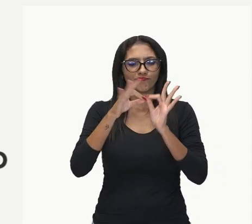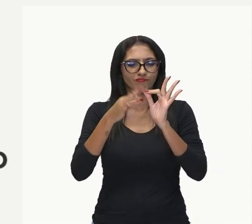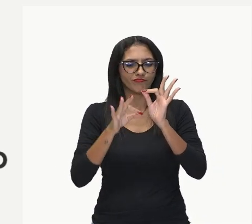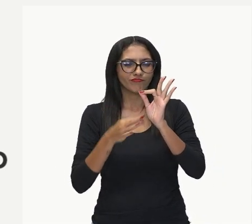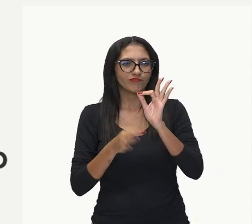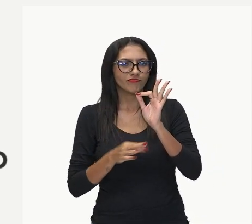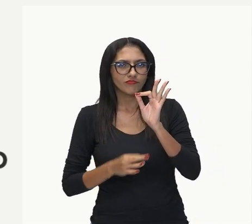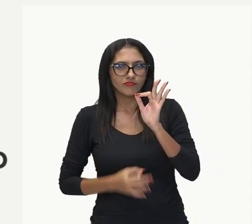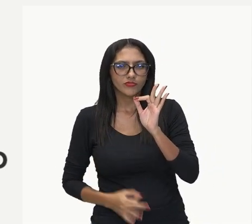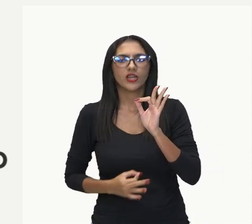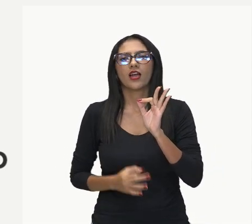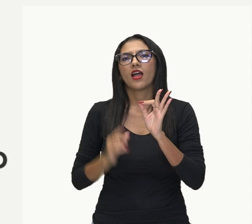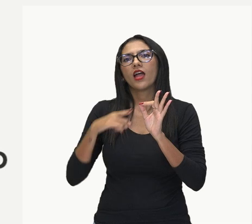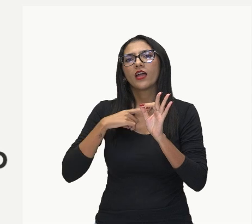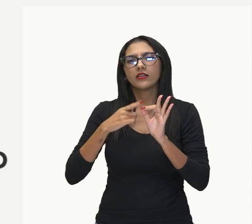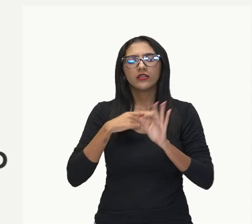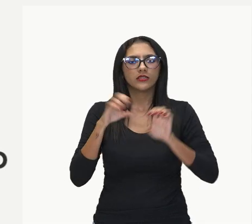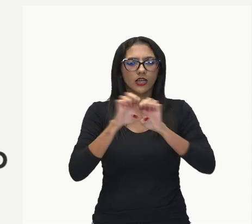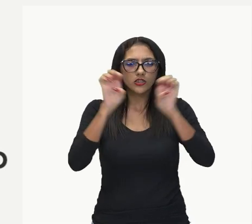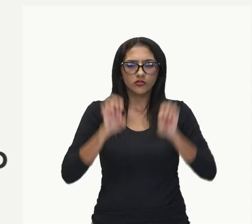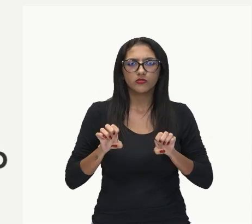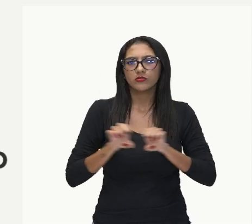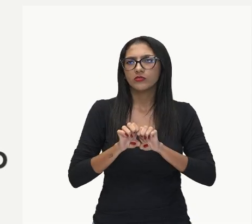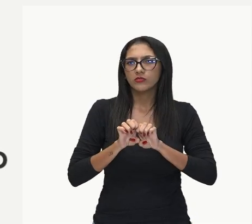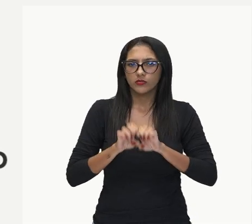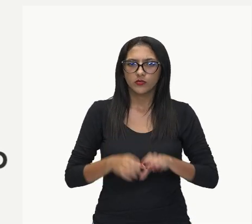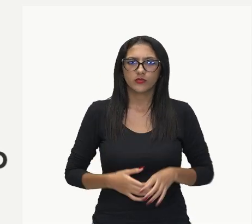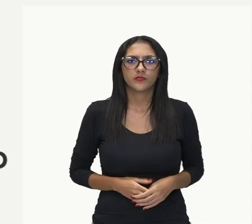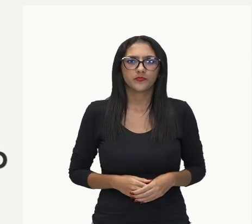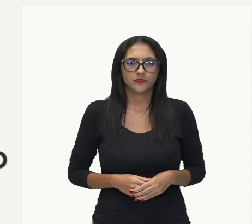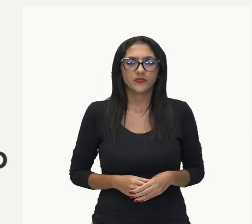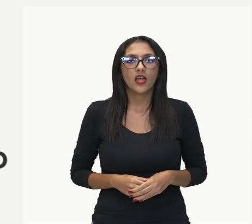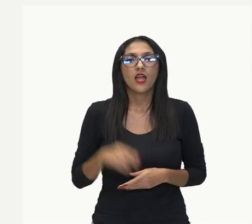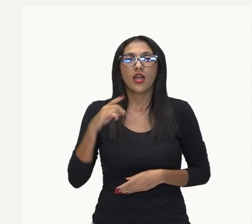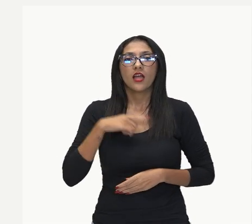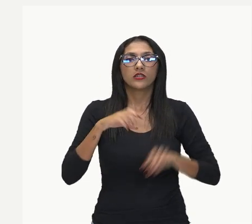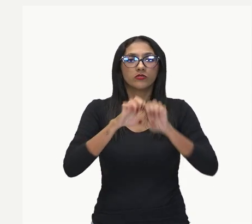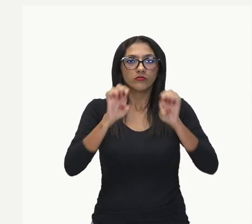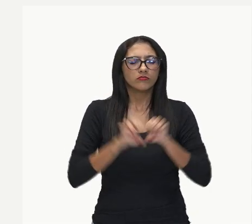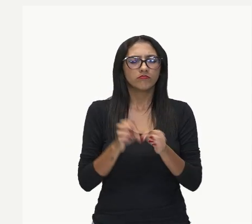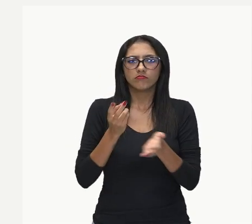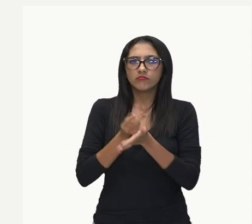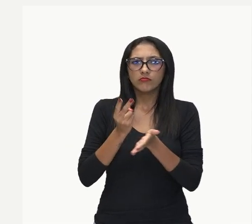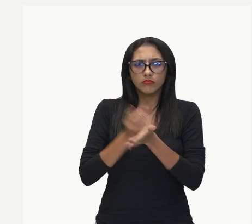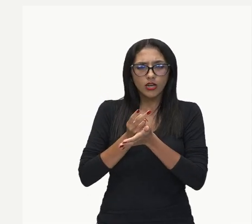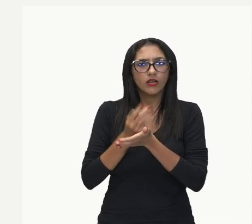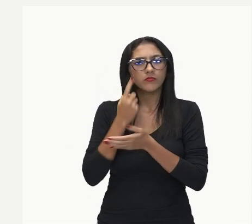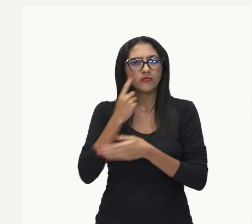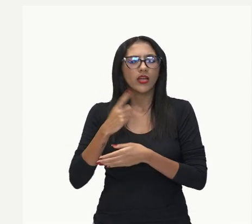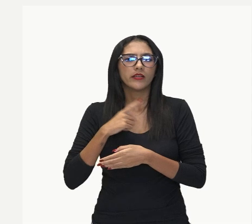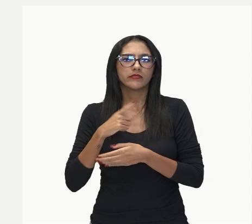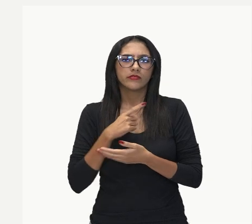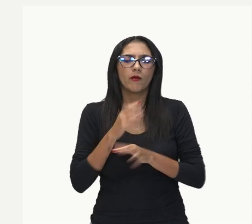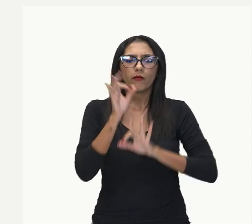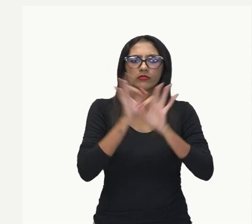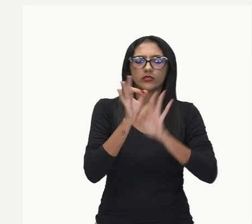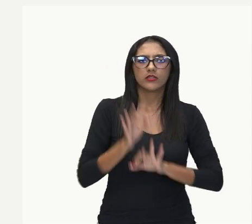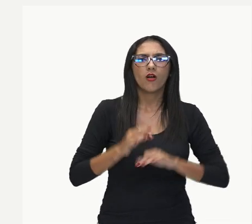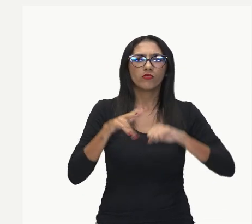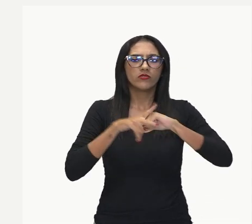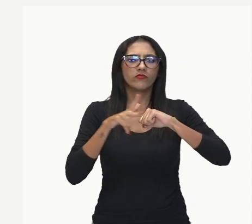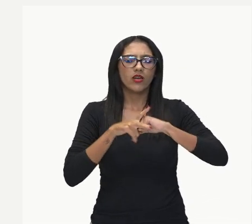ok? Nesta construção. E observem que essa construção, a todo momento, verbo de sende,